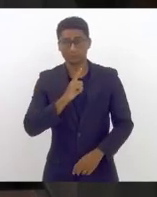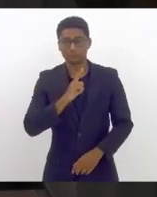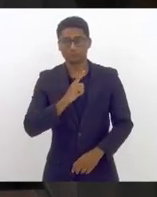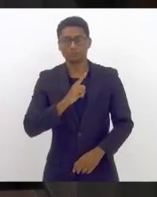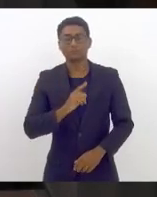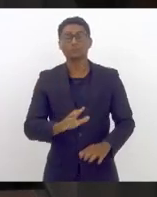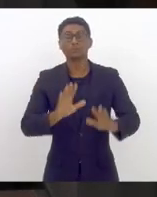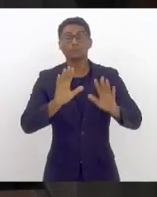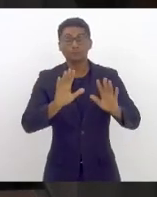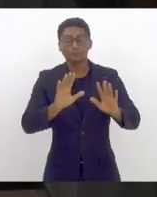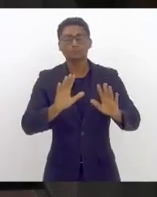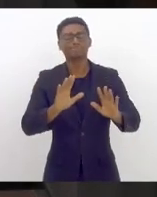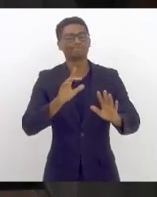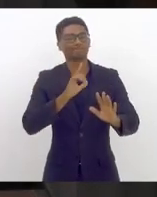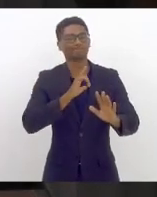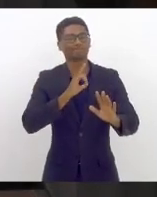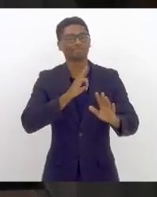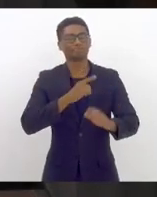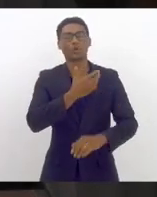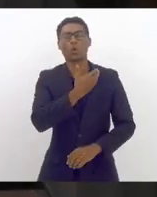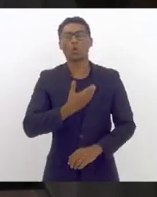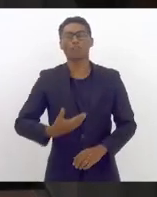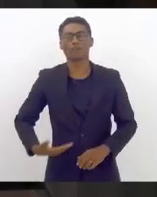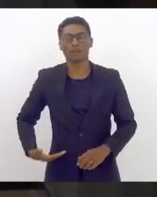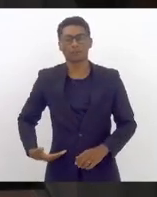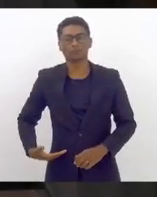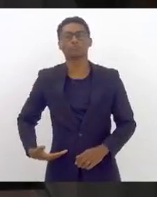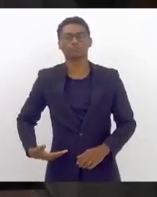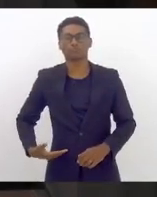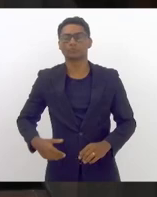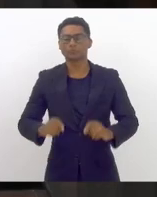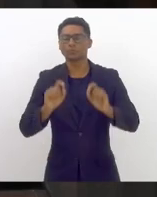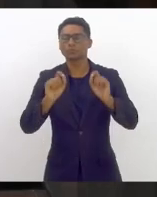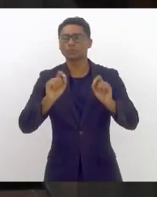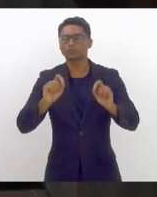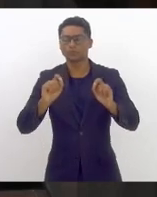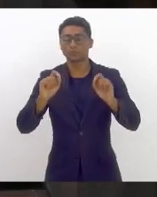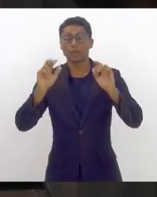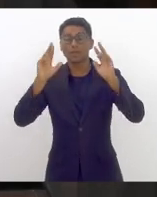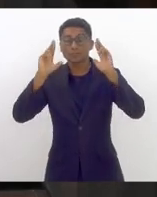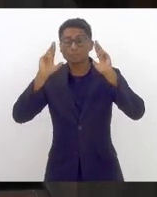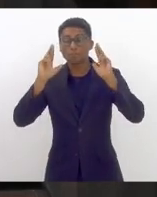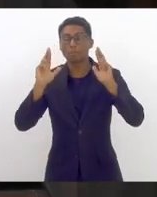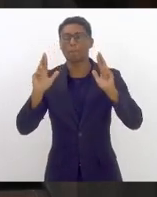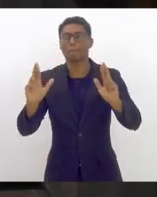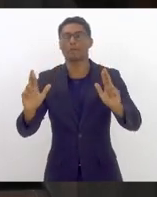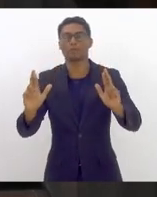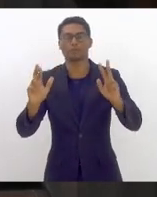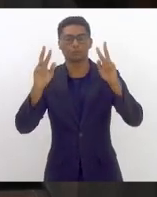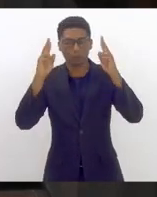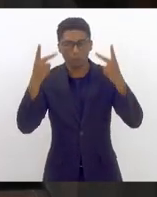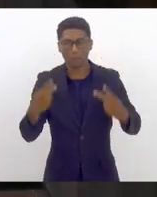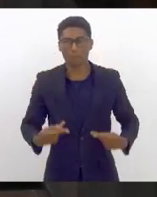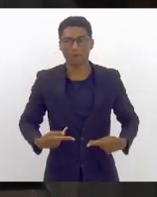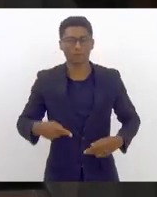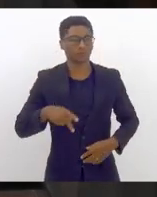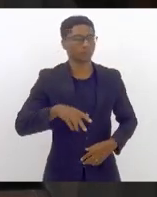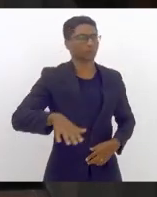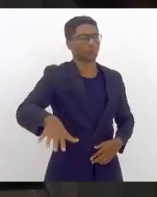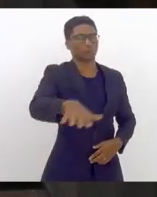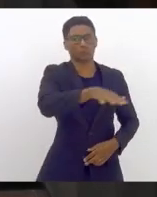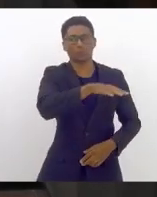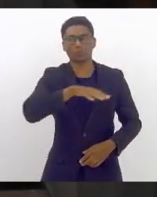a liberdade, os direitos humanos, a individualidade, a